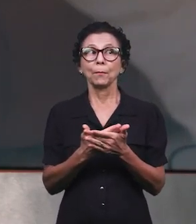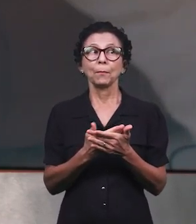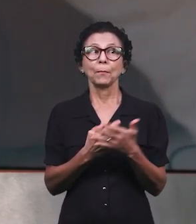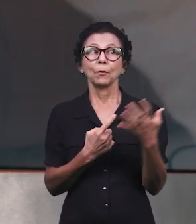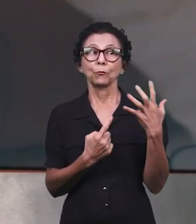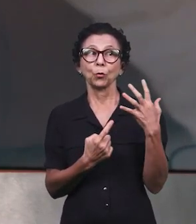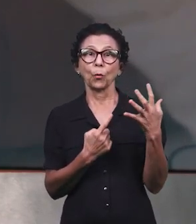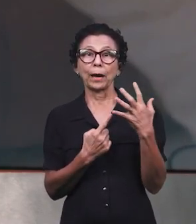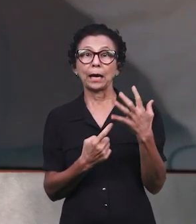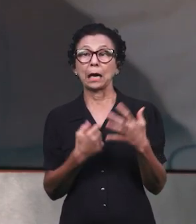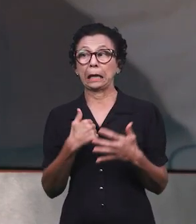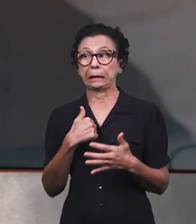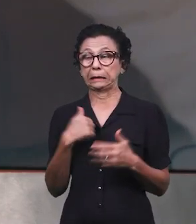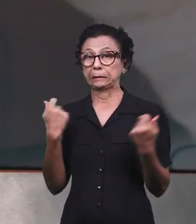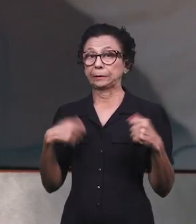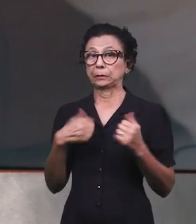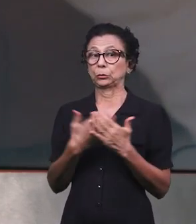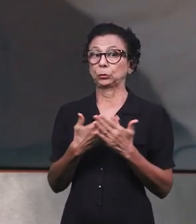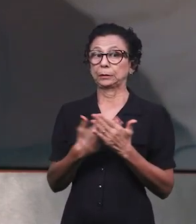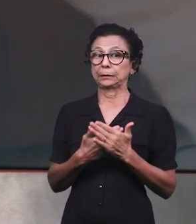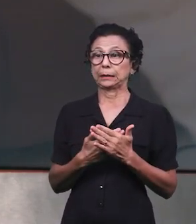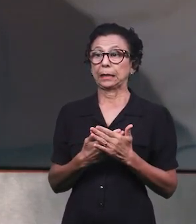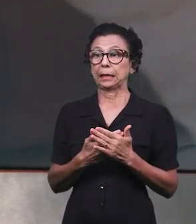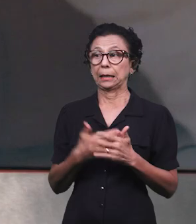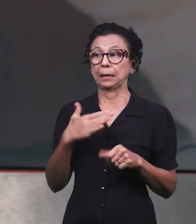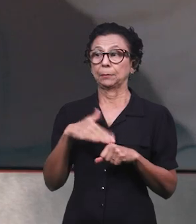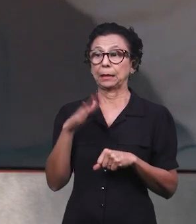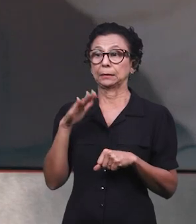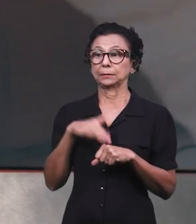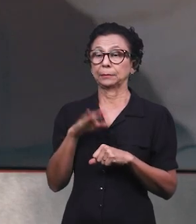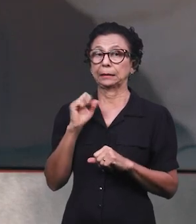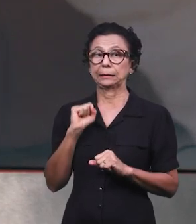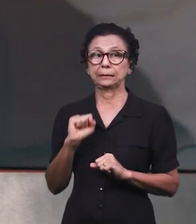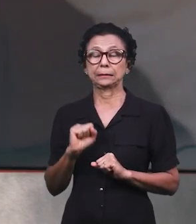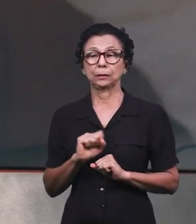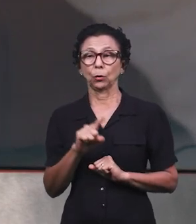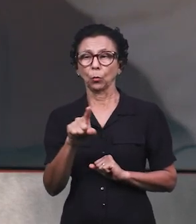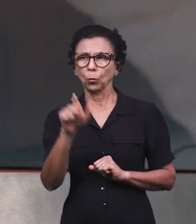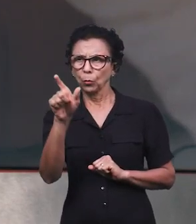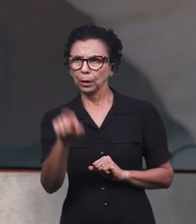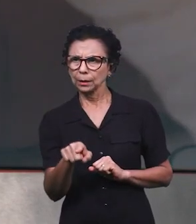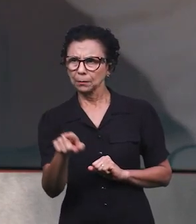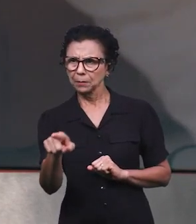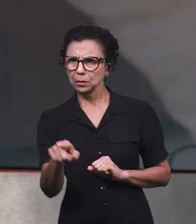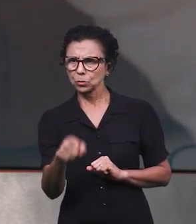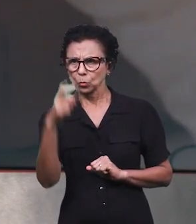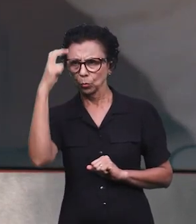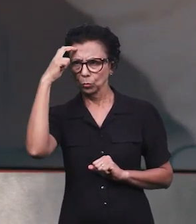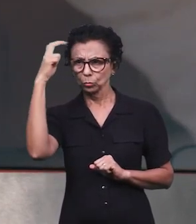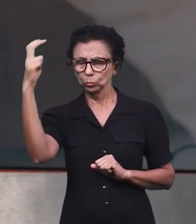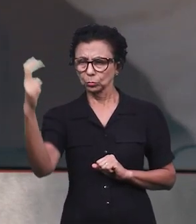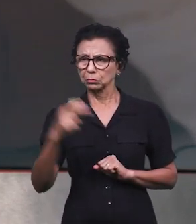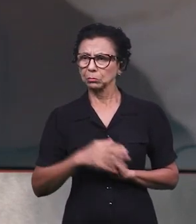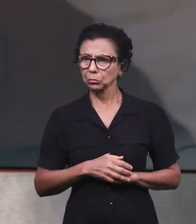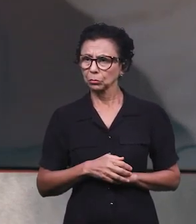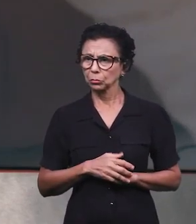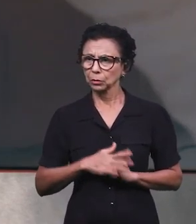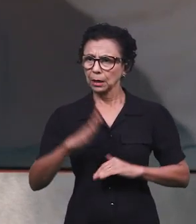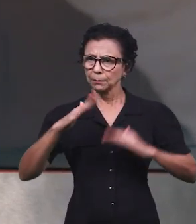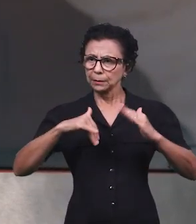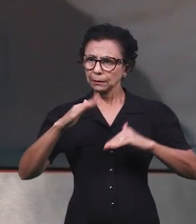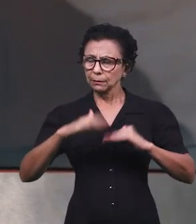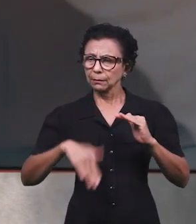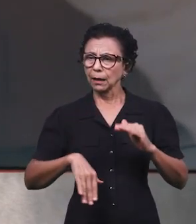olha, eu preciso estudar mais, tem mais gente estudando, aquela pessoa ali está indo bem, conhece mais conteúdo. É claro que a gente não tem que